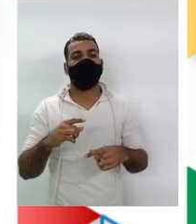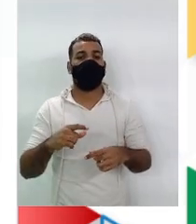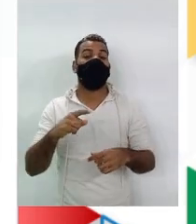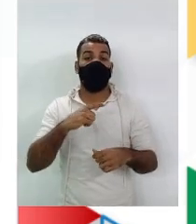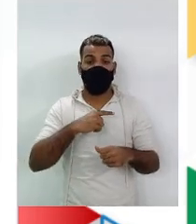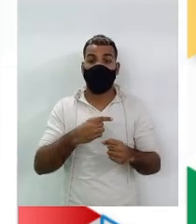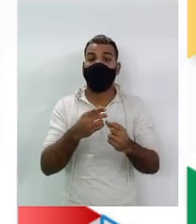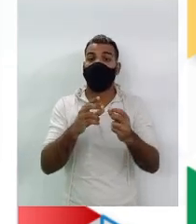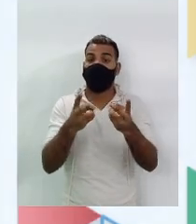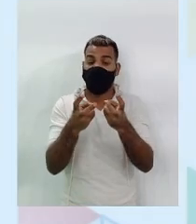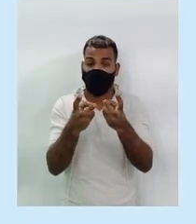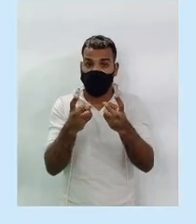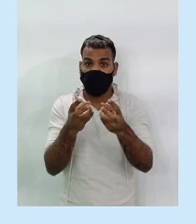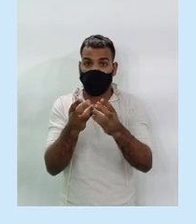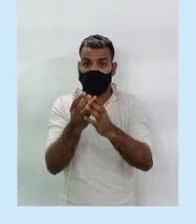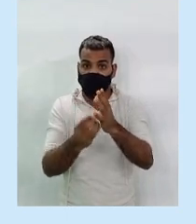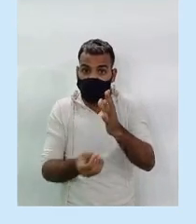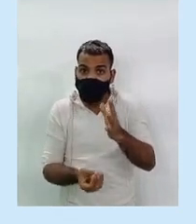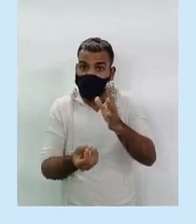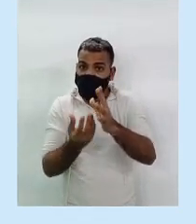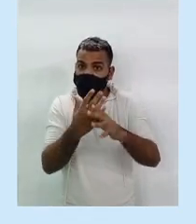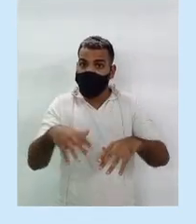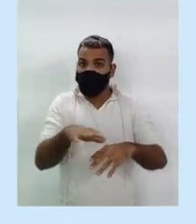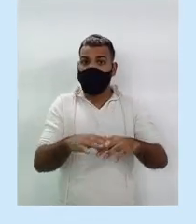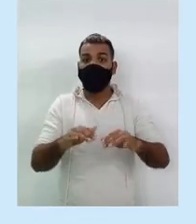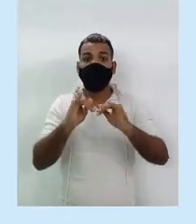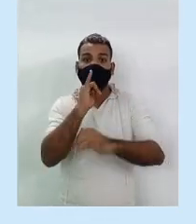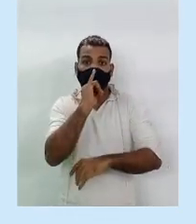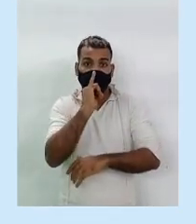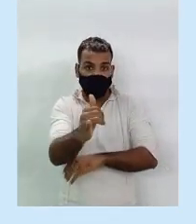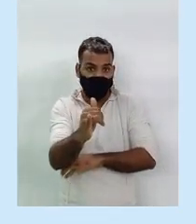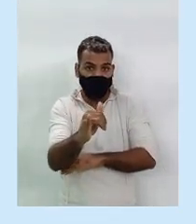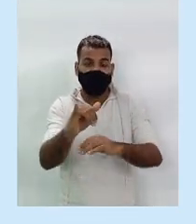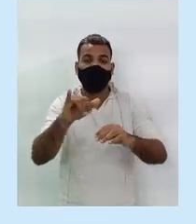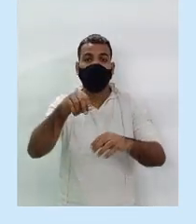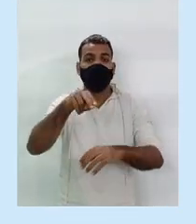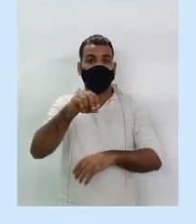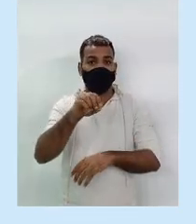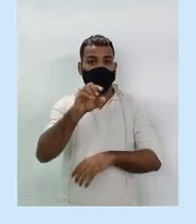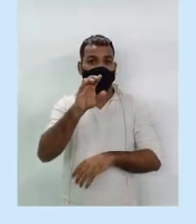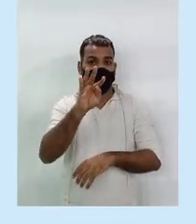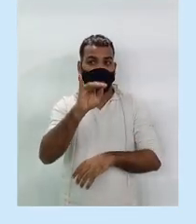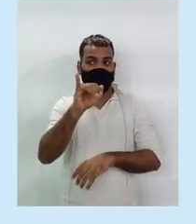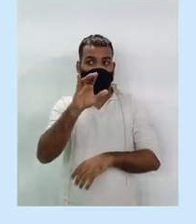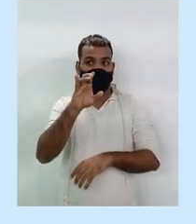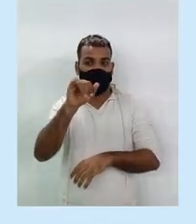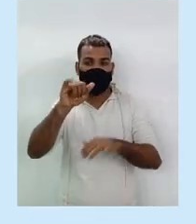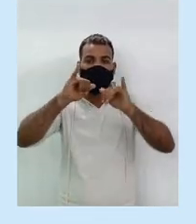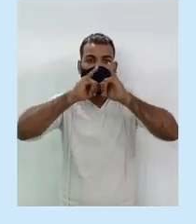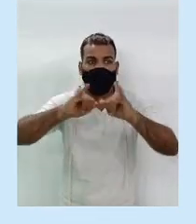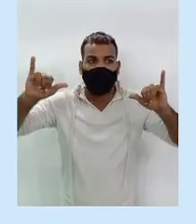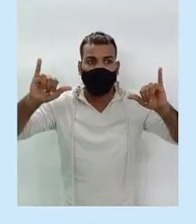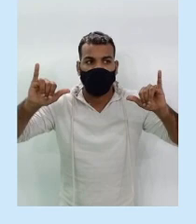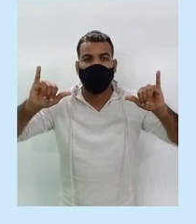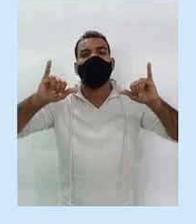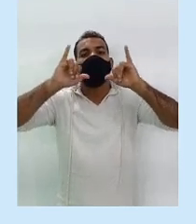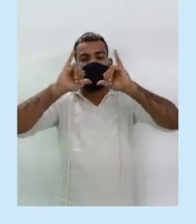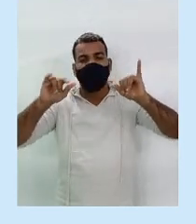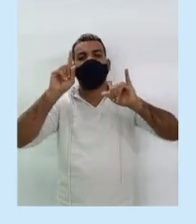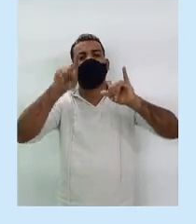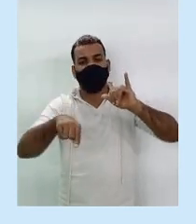a criação, elaboração de uma notícia. E lembrar sempre, mais uma vez, que é um texto de